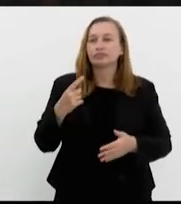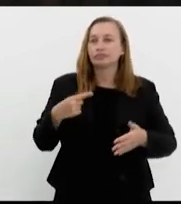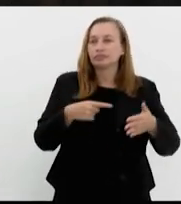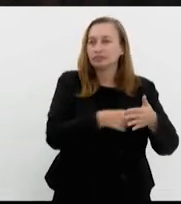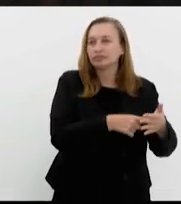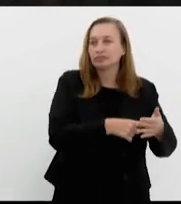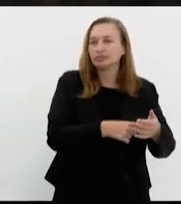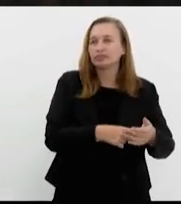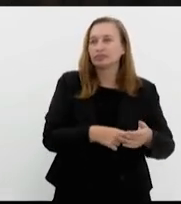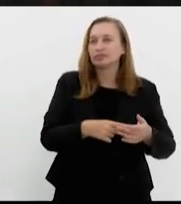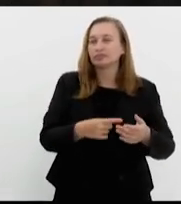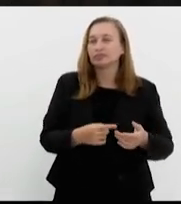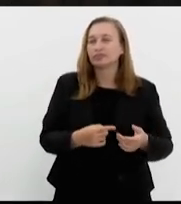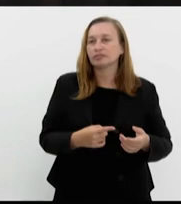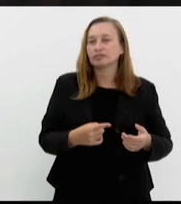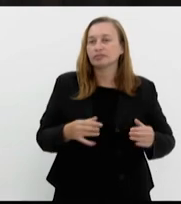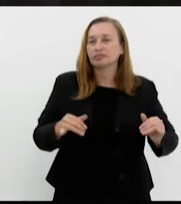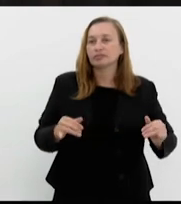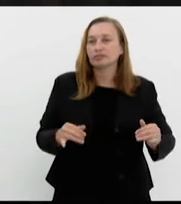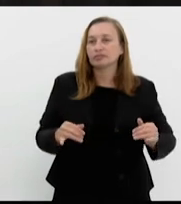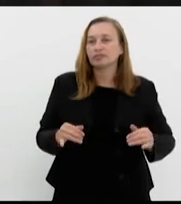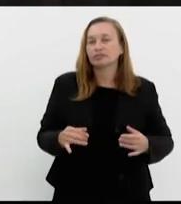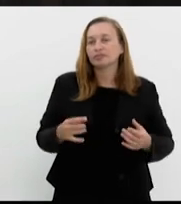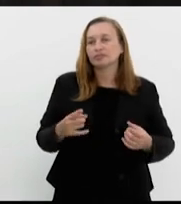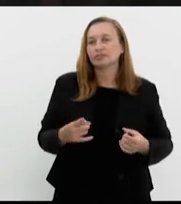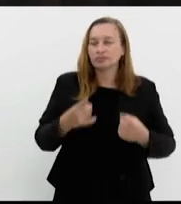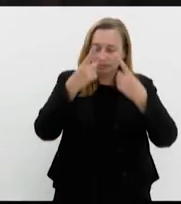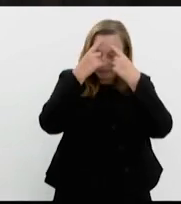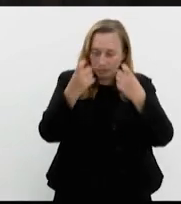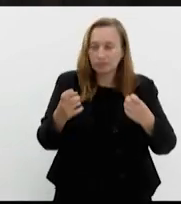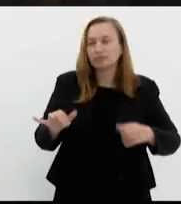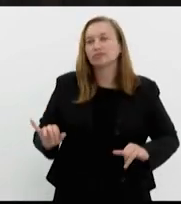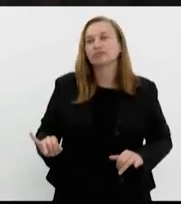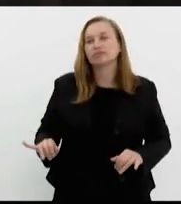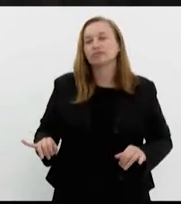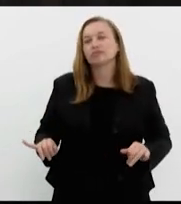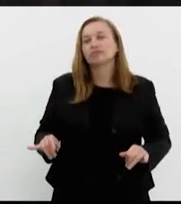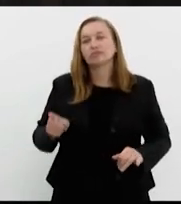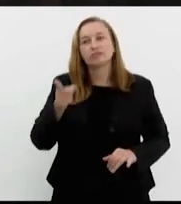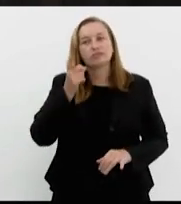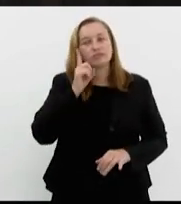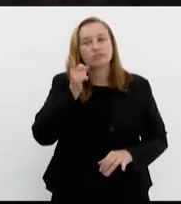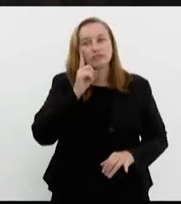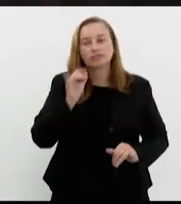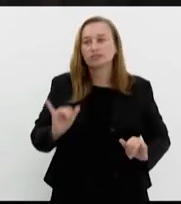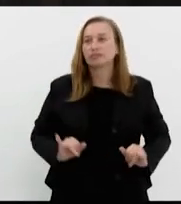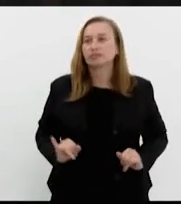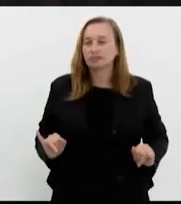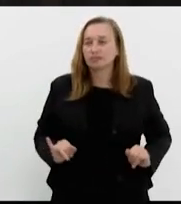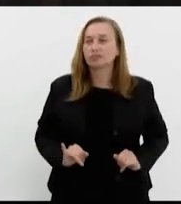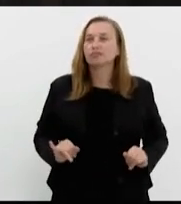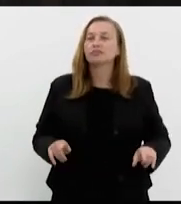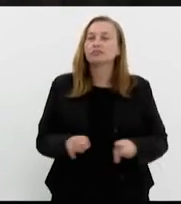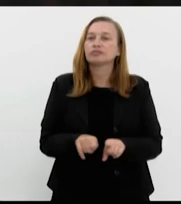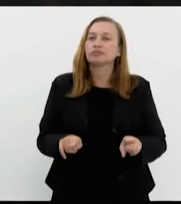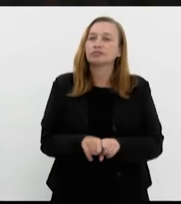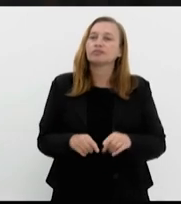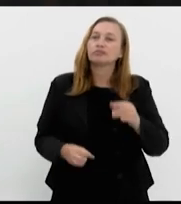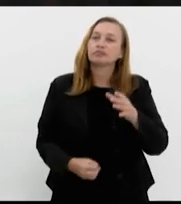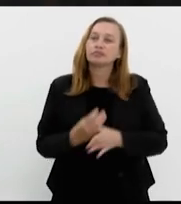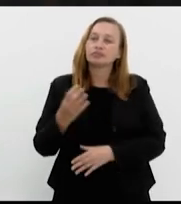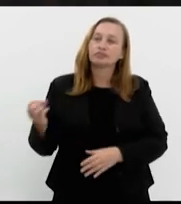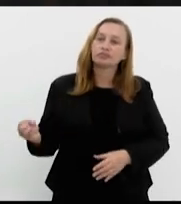as violações que sofremos diariamente, mas principalmente para construir uma